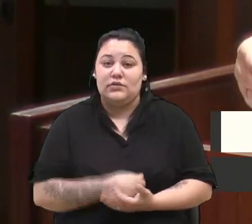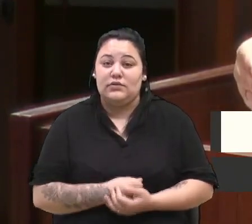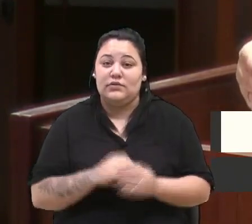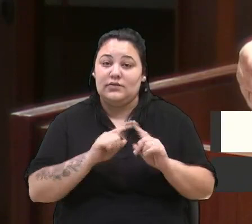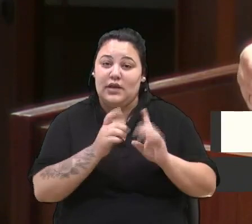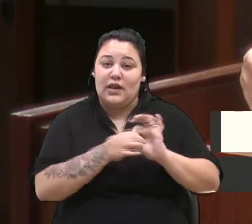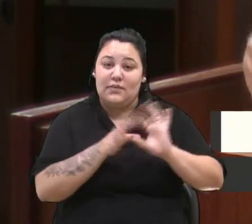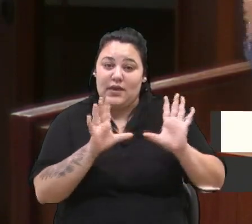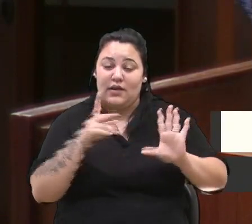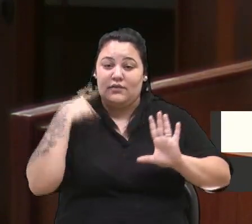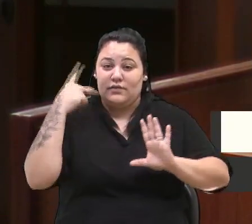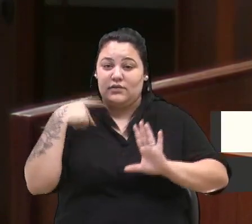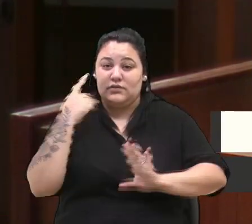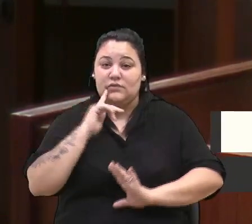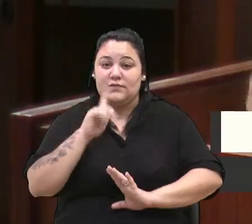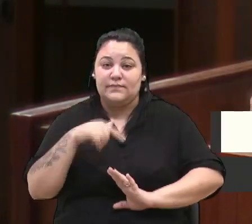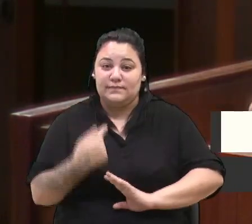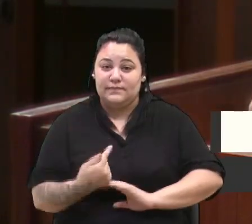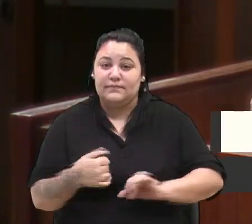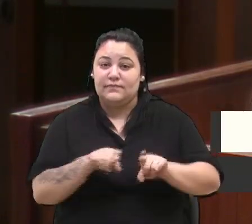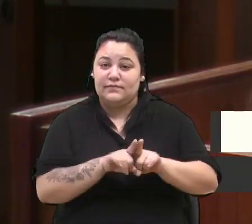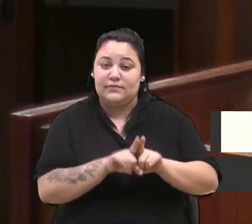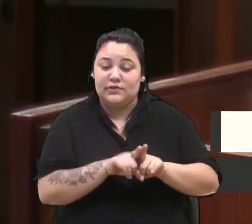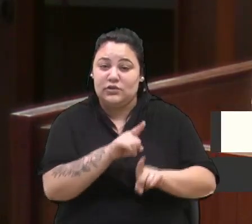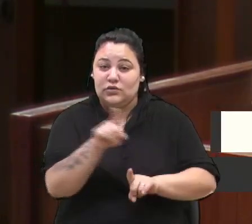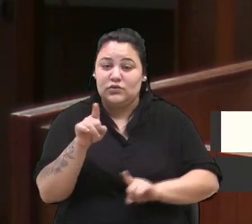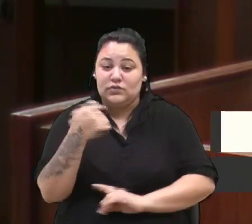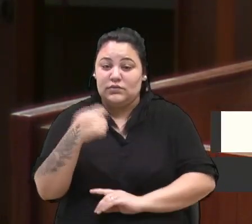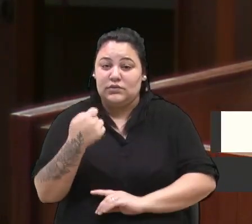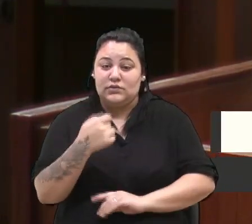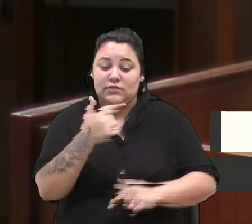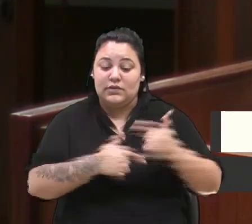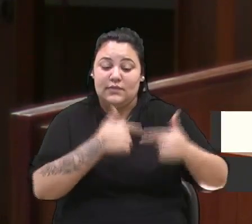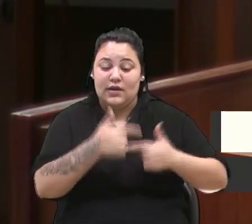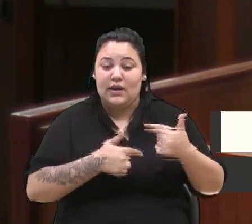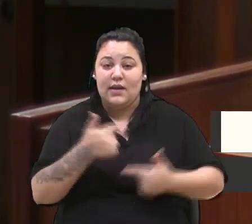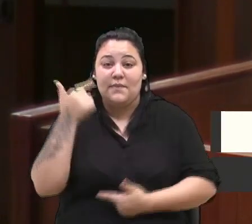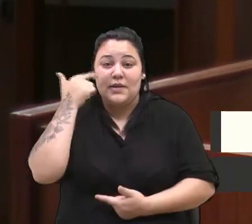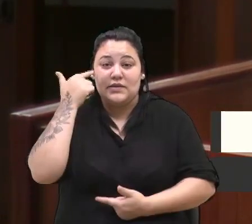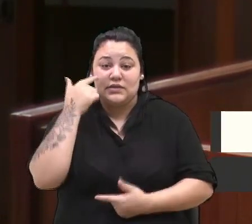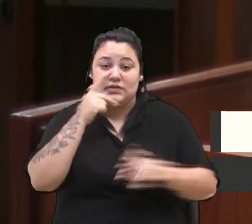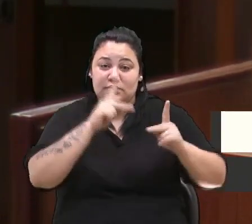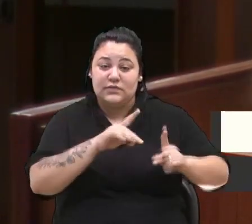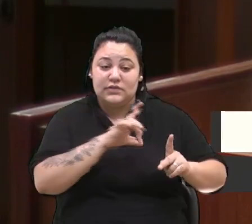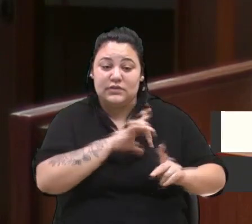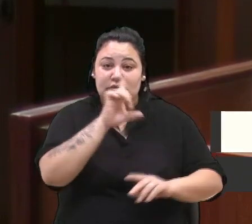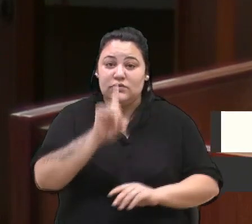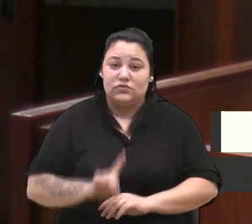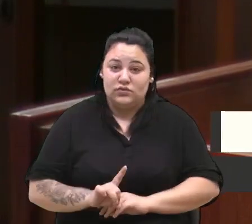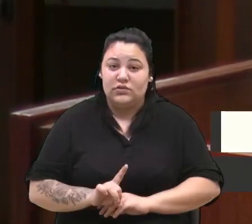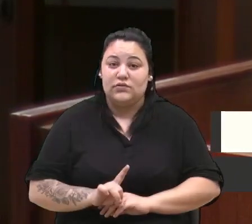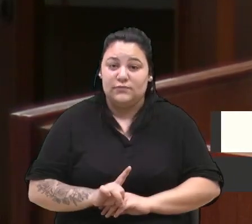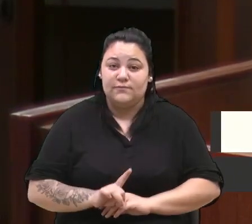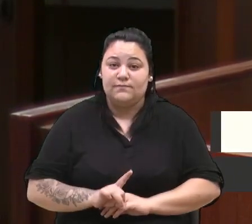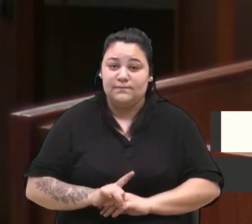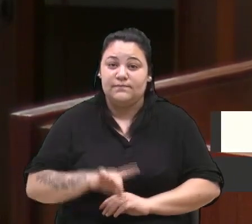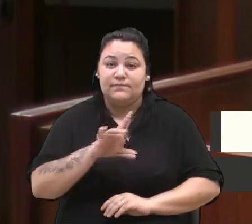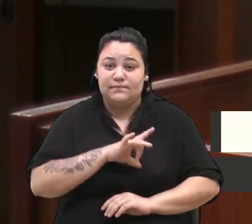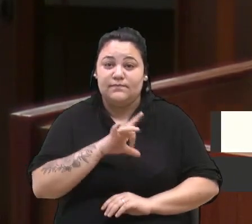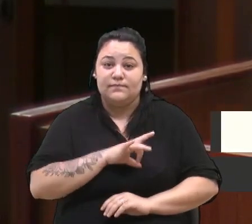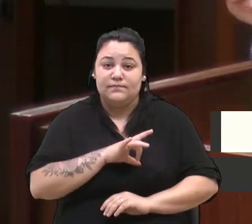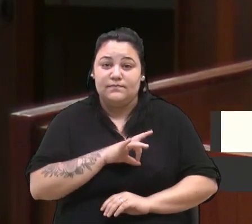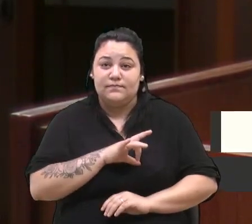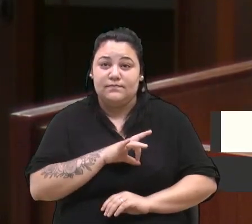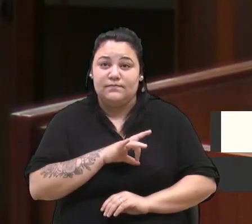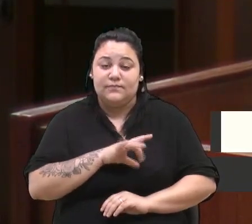vereadora Gladys. A gente tem que, né, trabalhar e pensar que as pessoas têm todo o direito de ganhar o seu dinheiro, seja